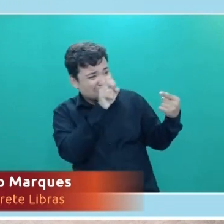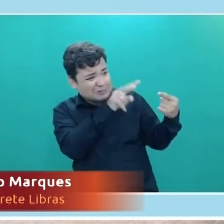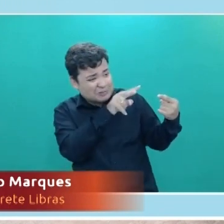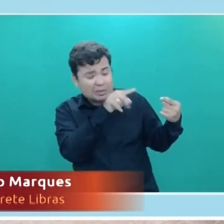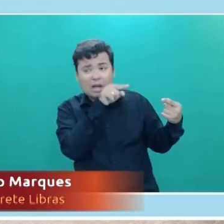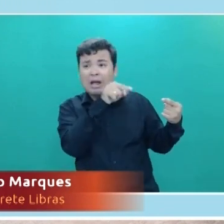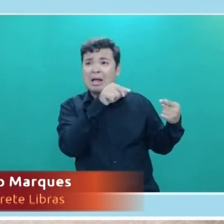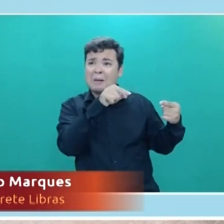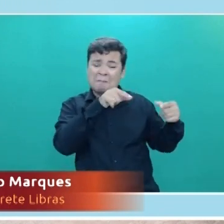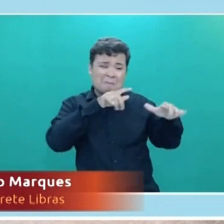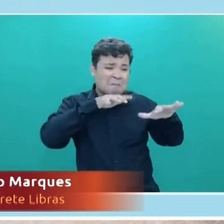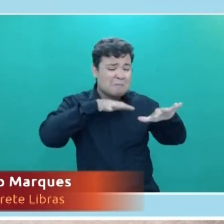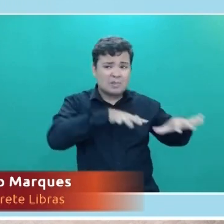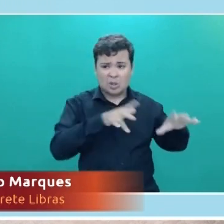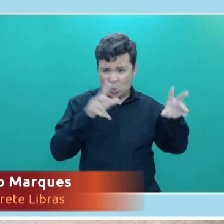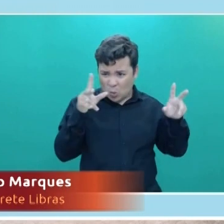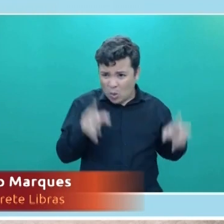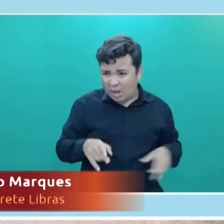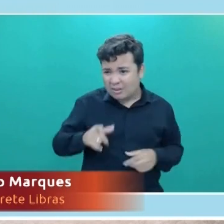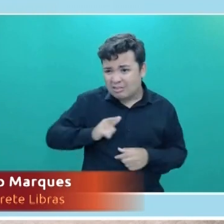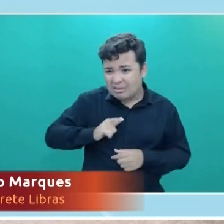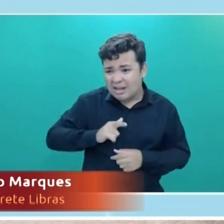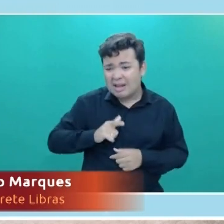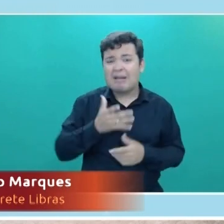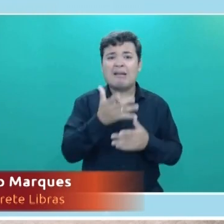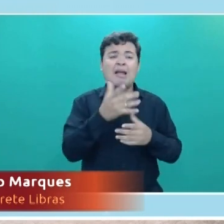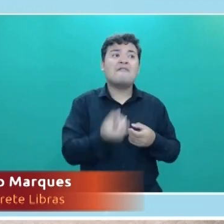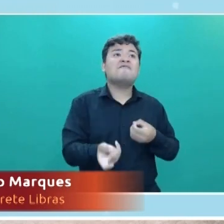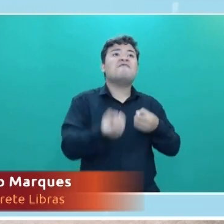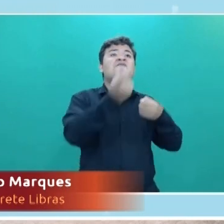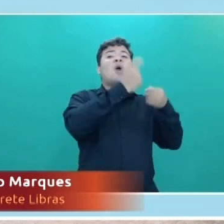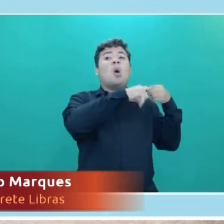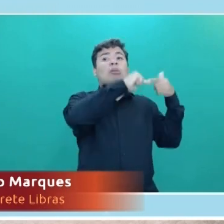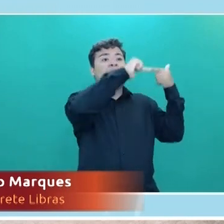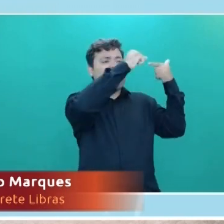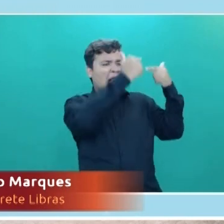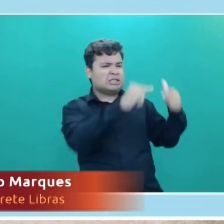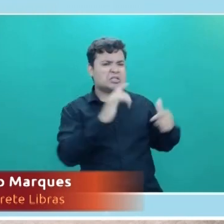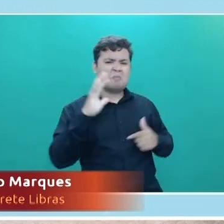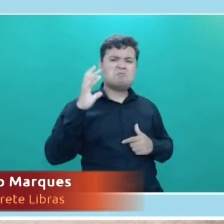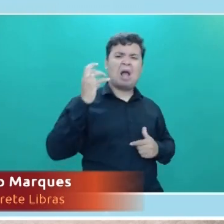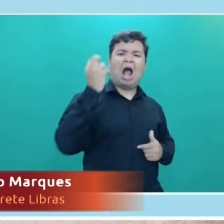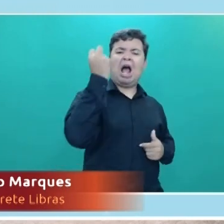de buscar por uma tradição perdida aí dessas masculinidades?